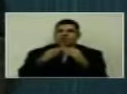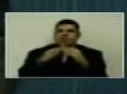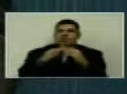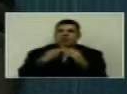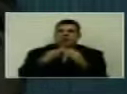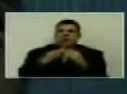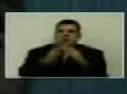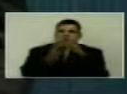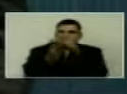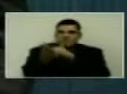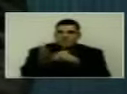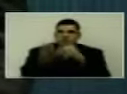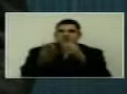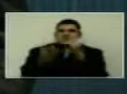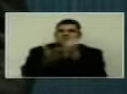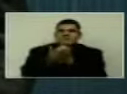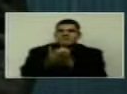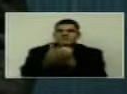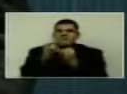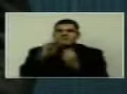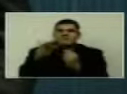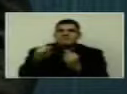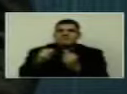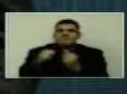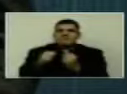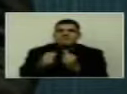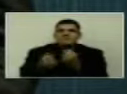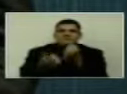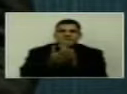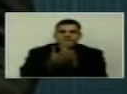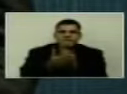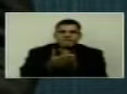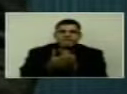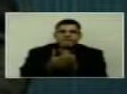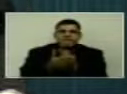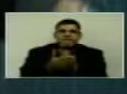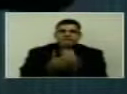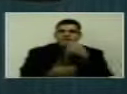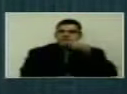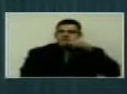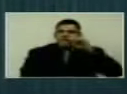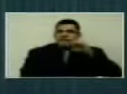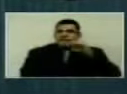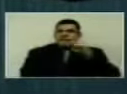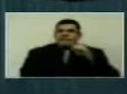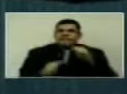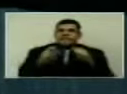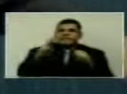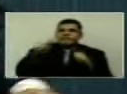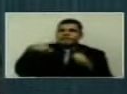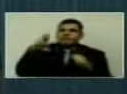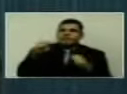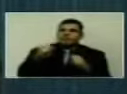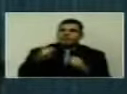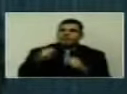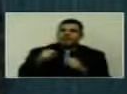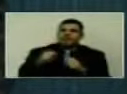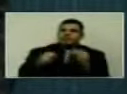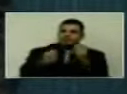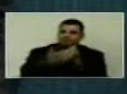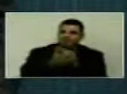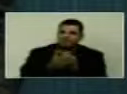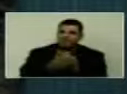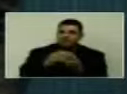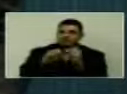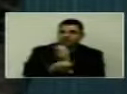a cópia da nota fiscal eletrônica da venda de pão para a Arga Norte. A Arga Norte vai